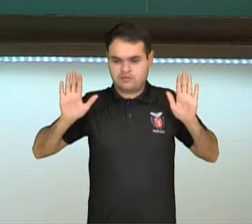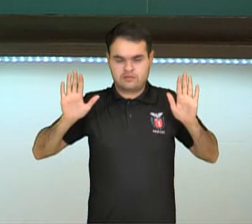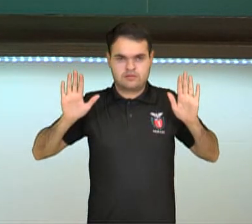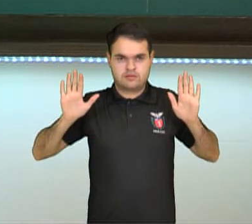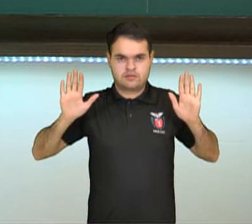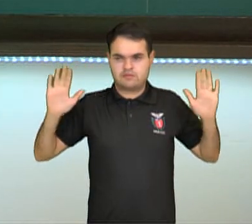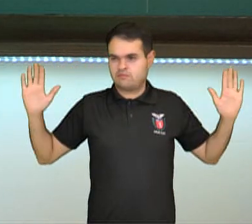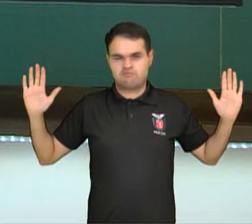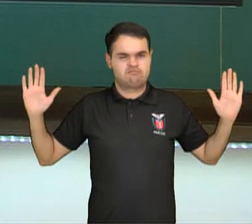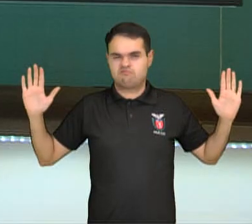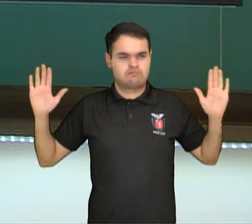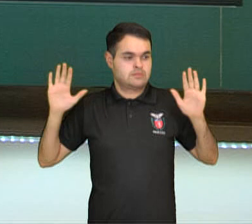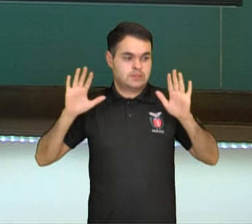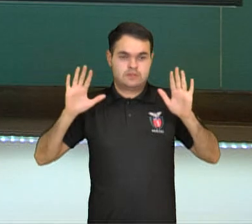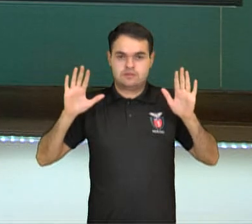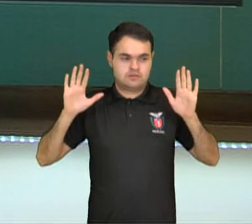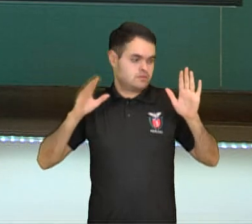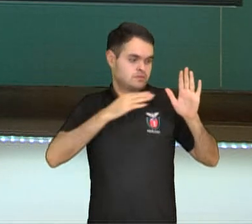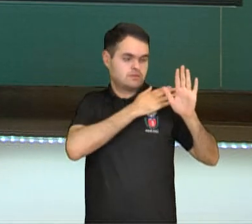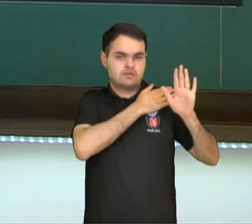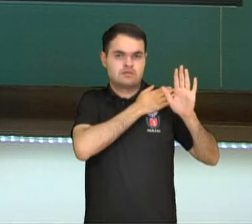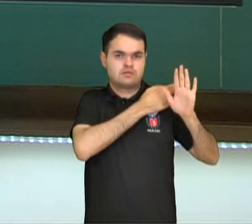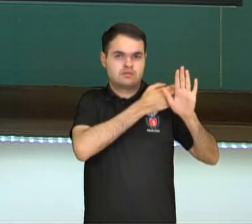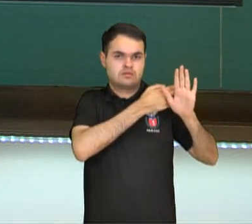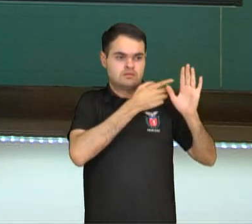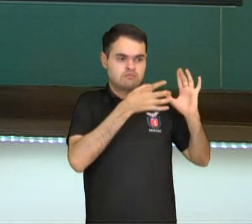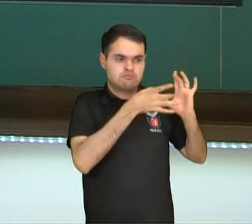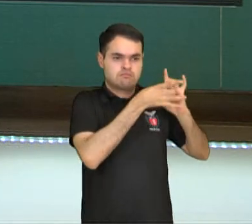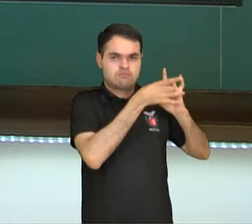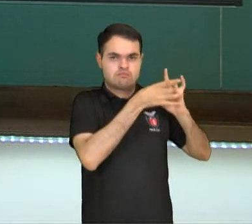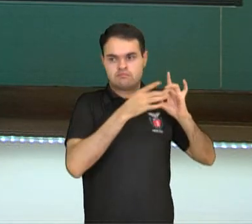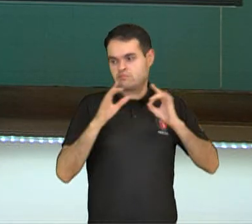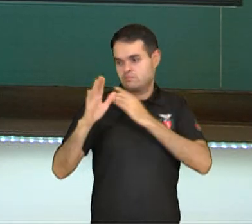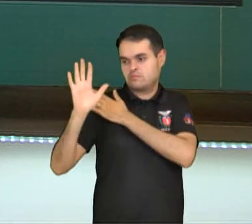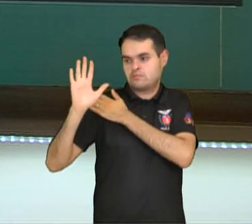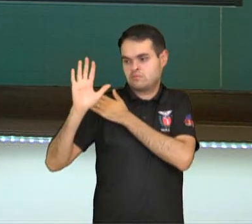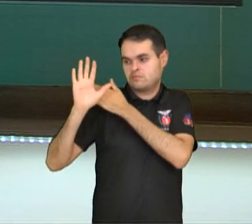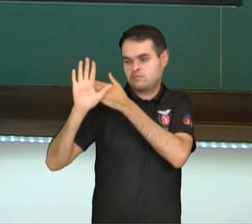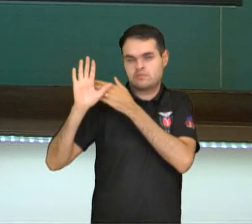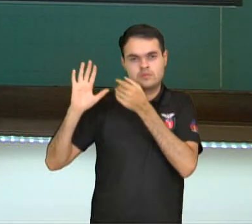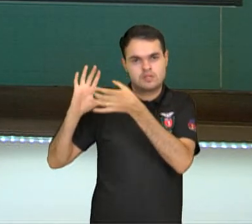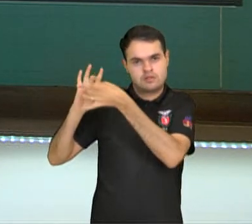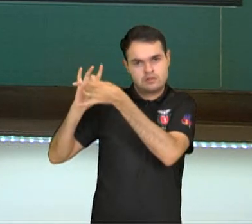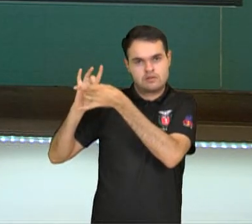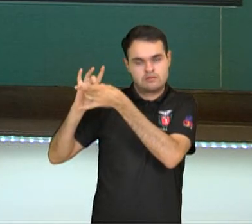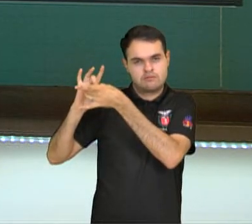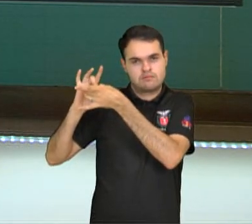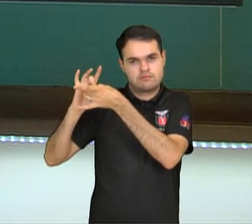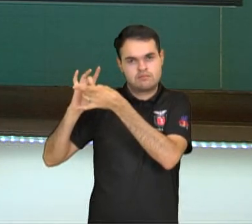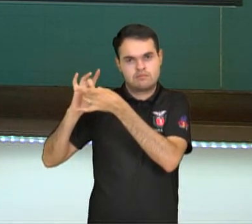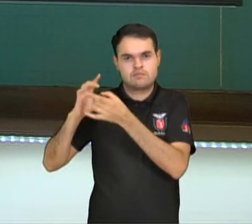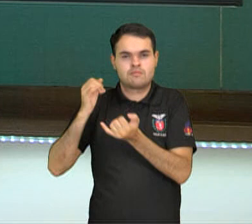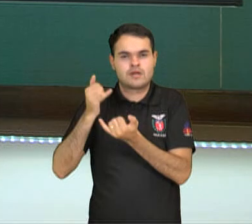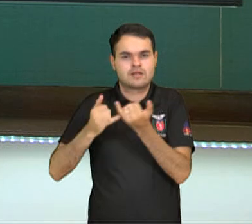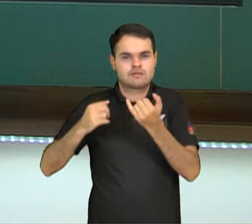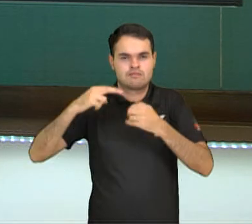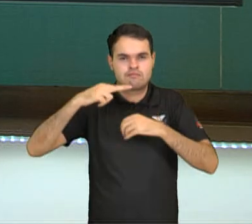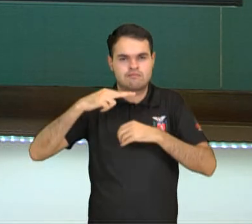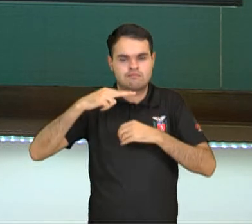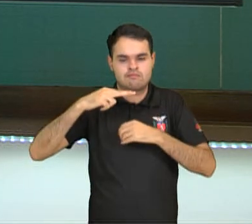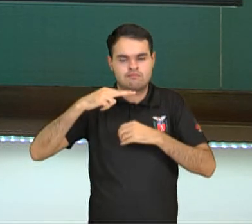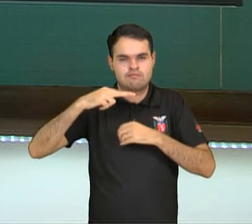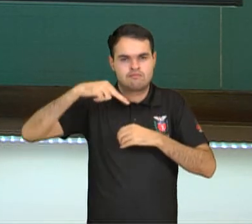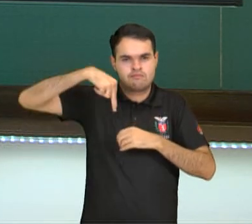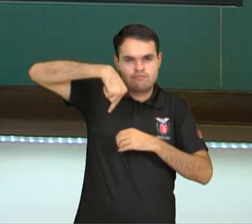ok? Estenda as pernas para trás, então você fica mais ou menos naquela posição de prancha que a gente costuma